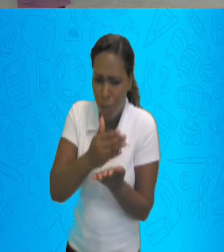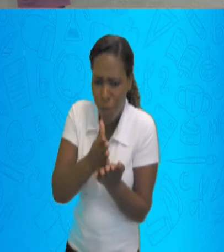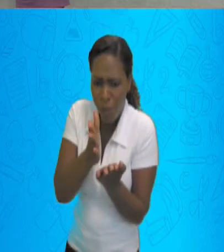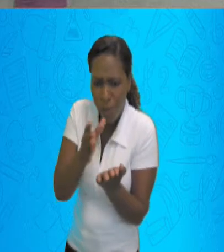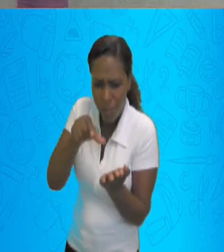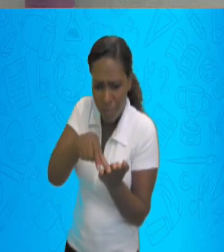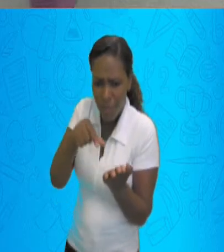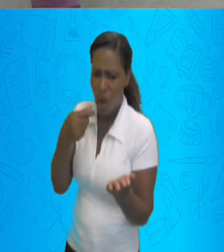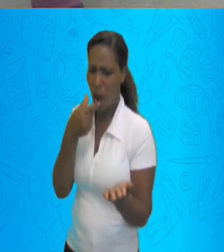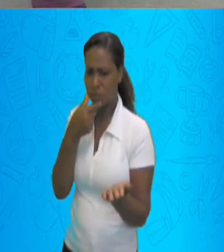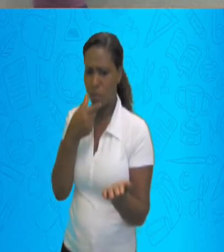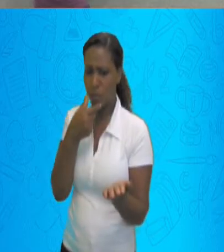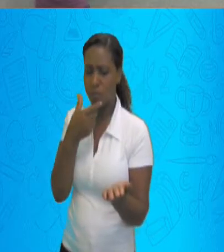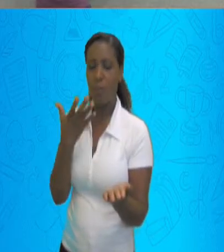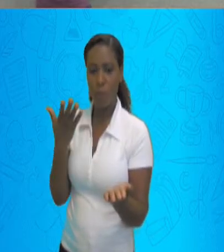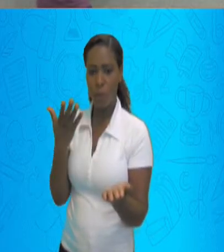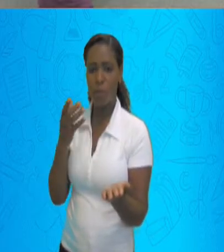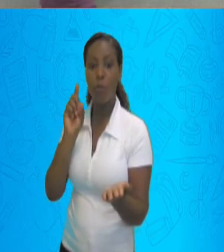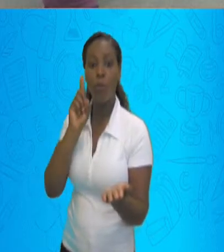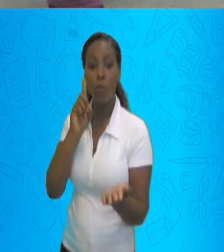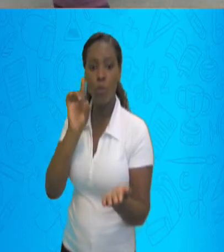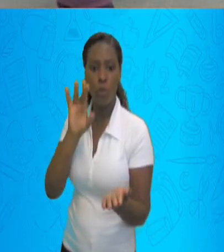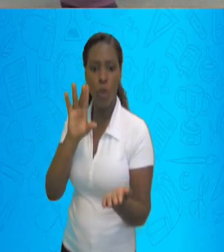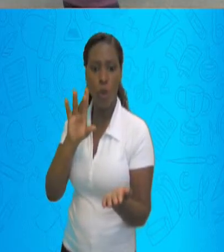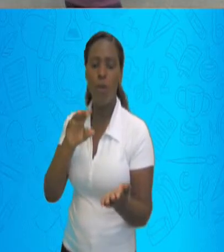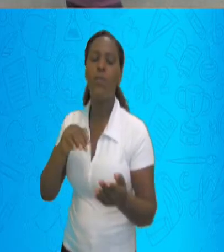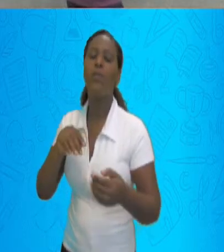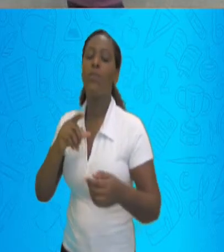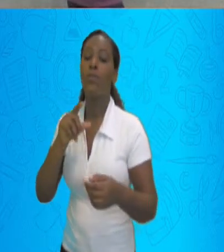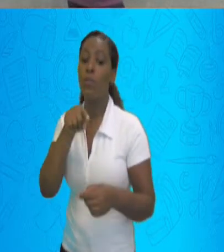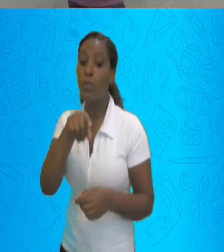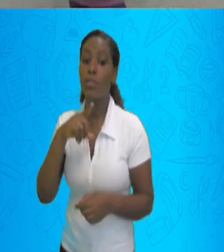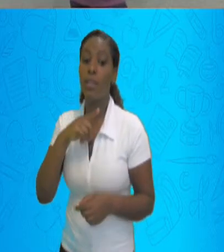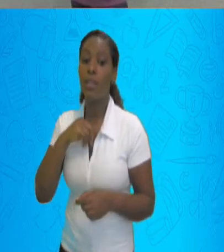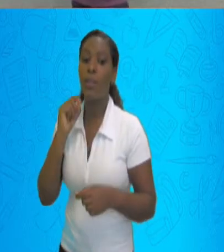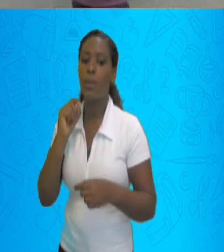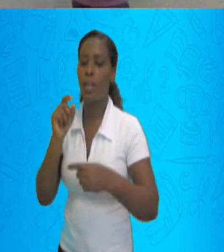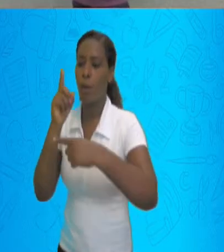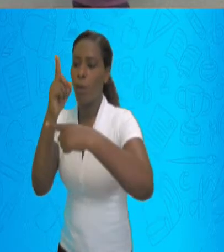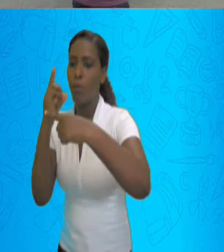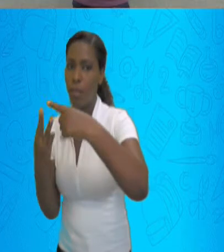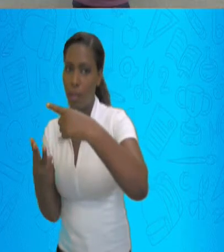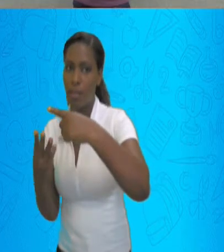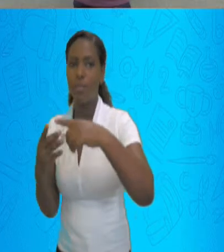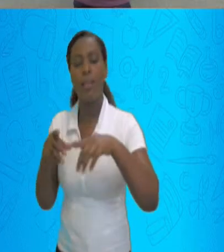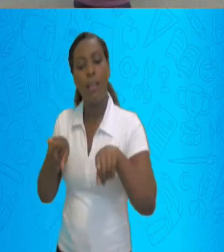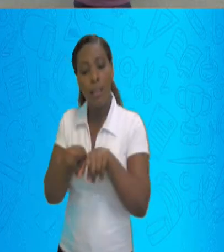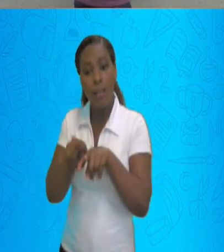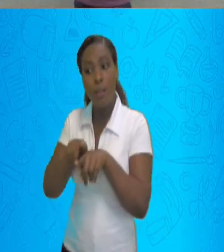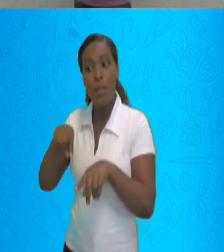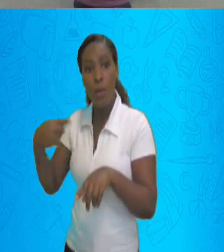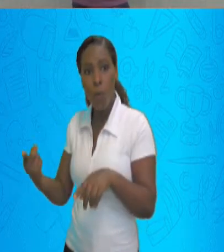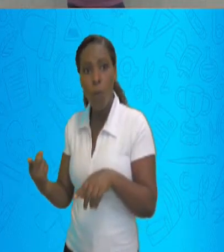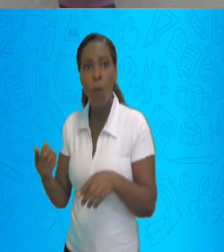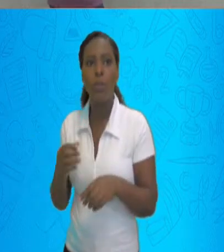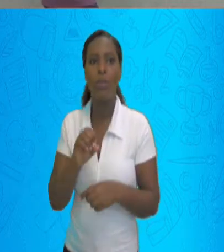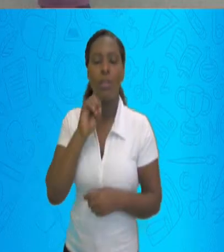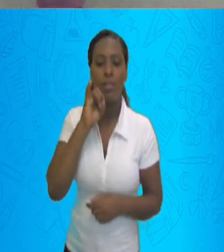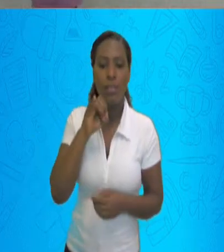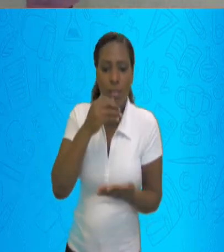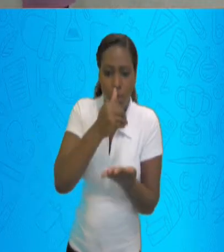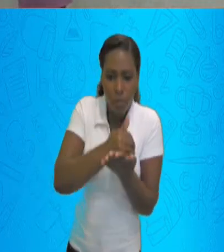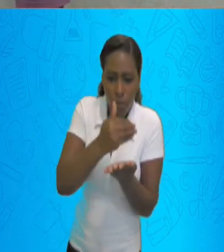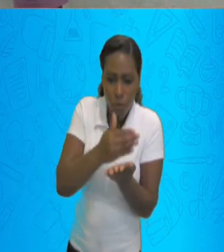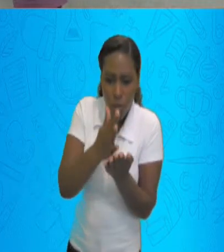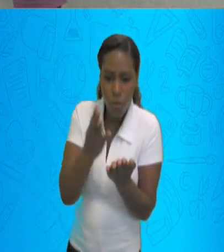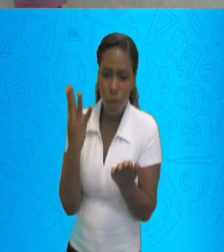4 partes, somente uma parte dela, nós vamos ter uma fração 1/4.